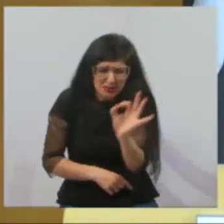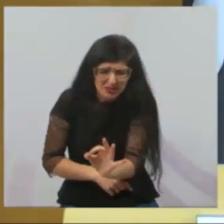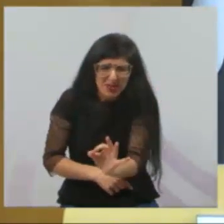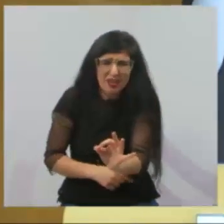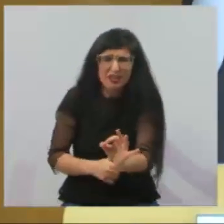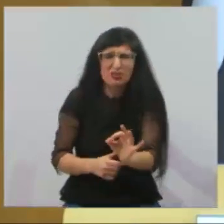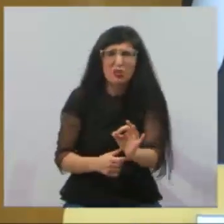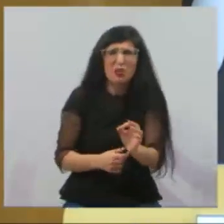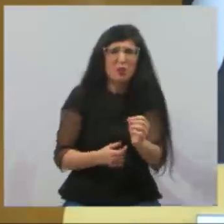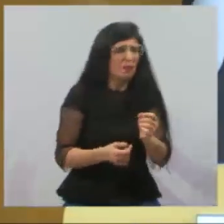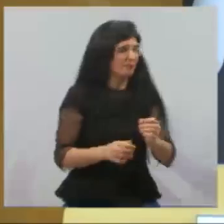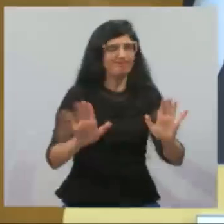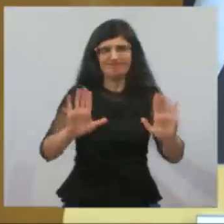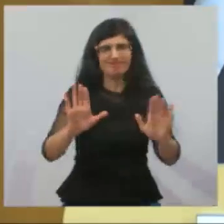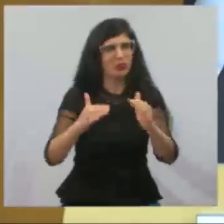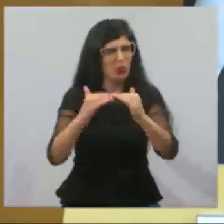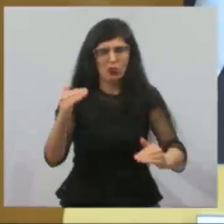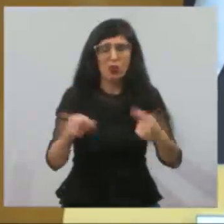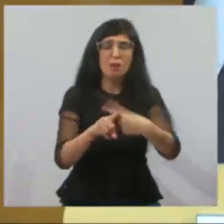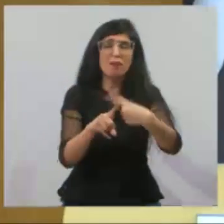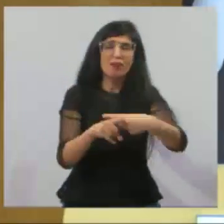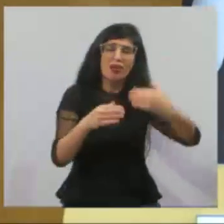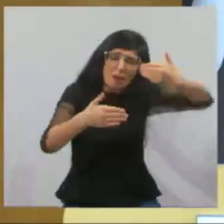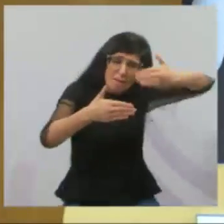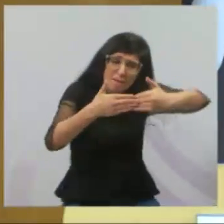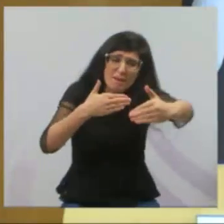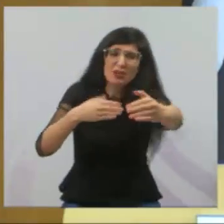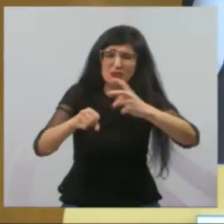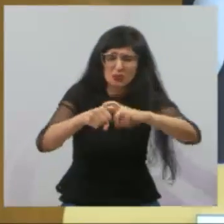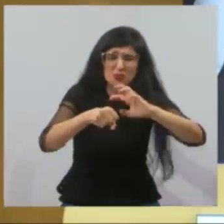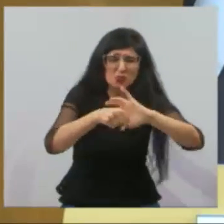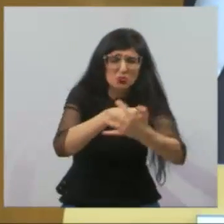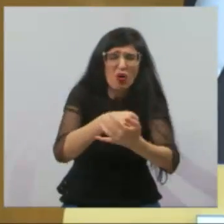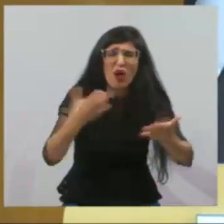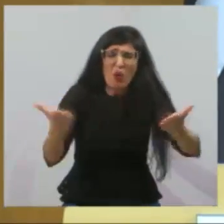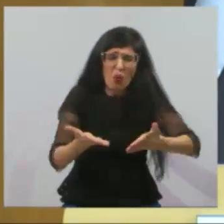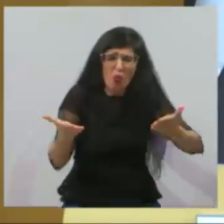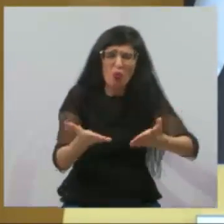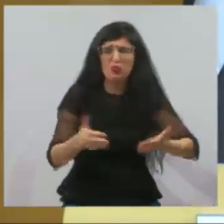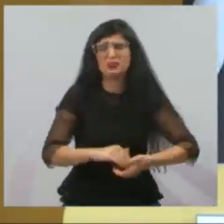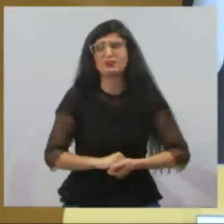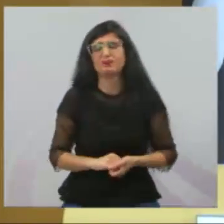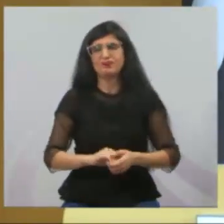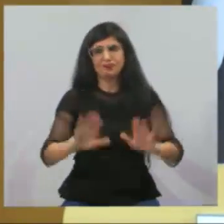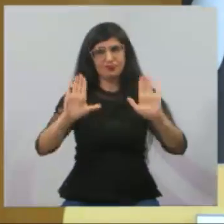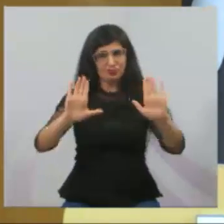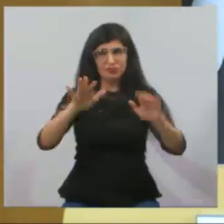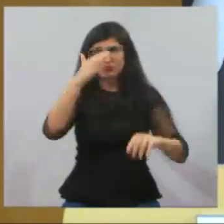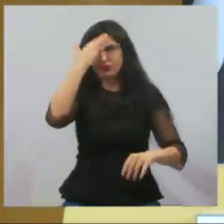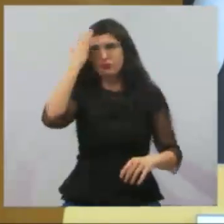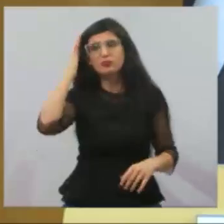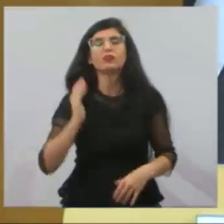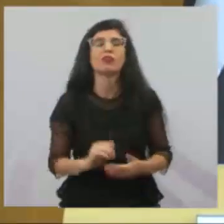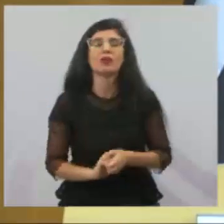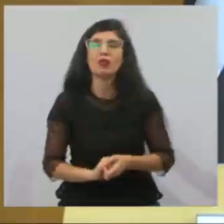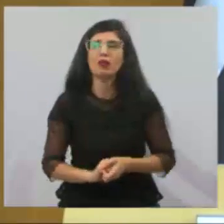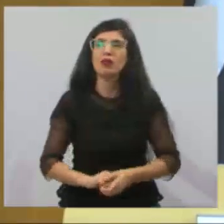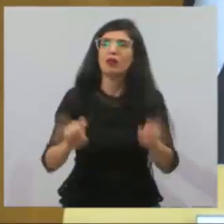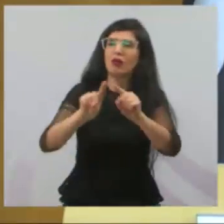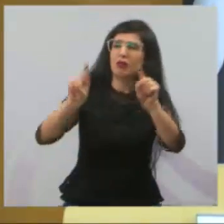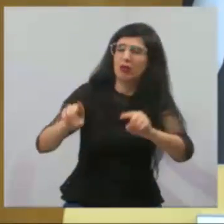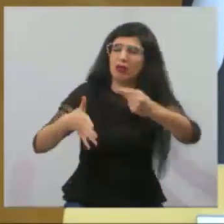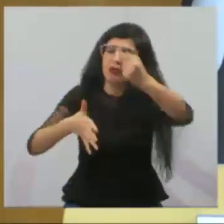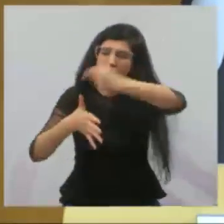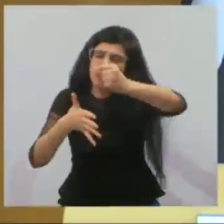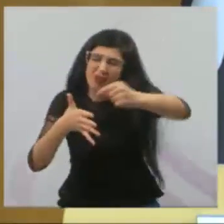Nessa gestão, teve alguns avanços na questão de categoria, de